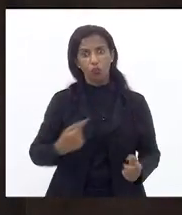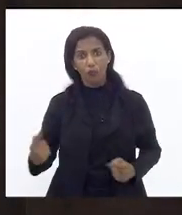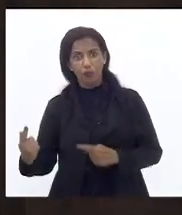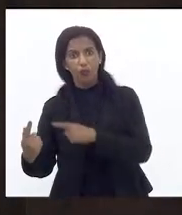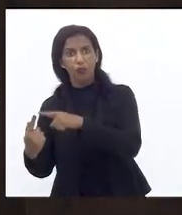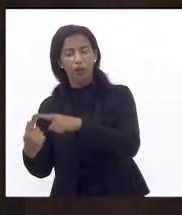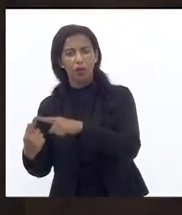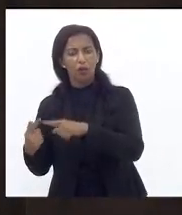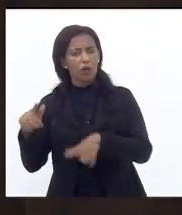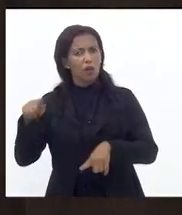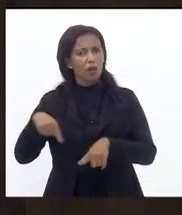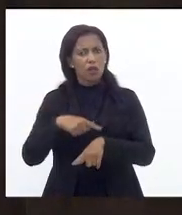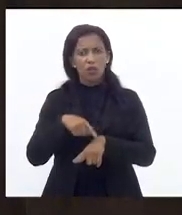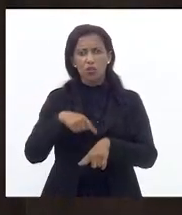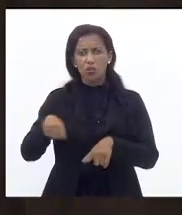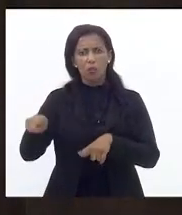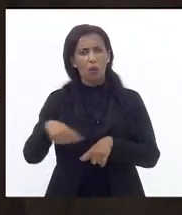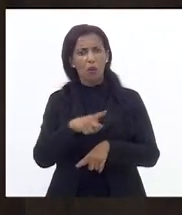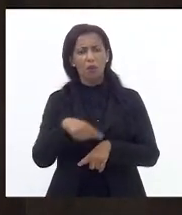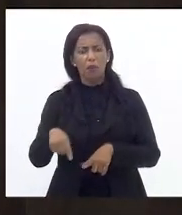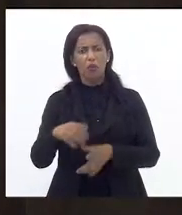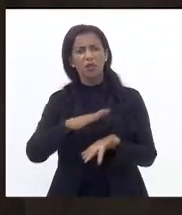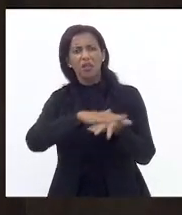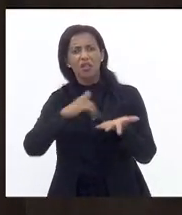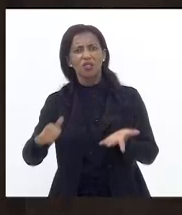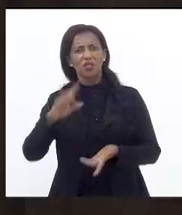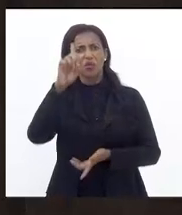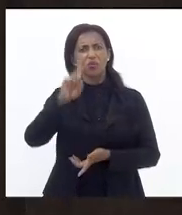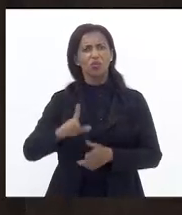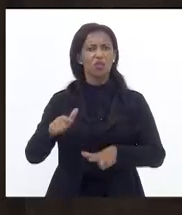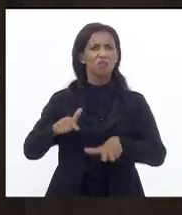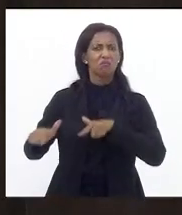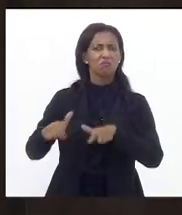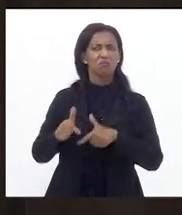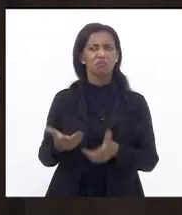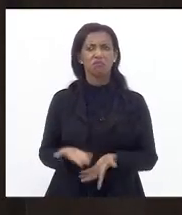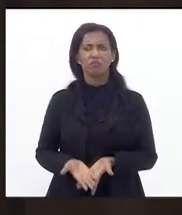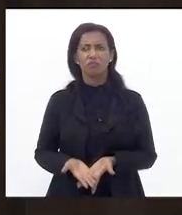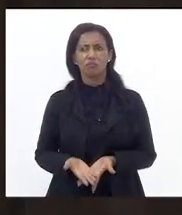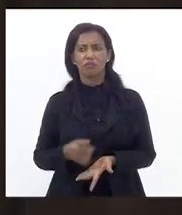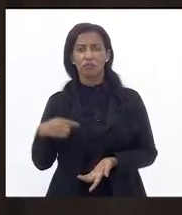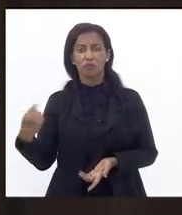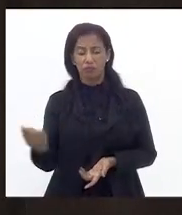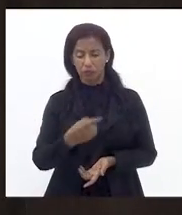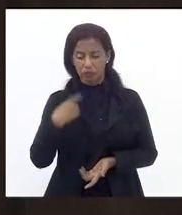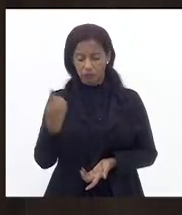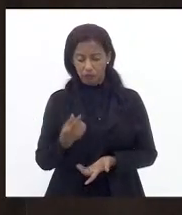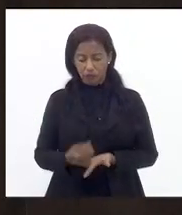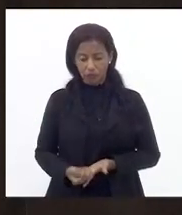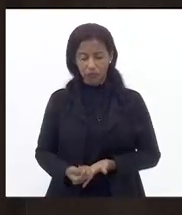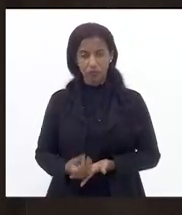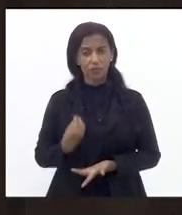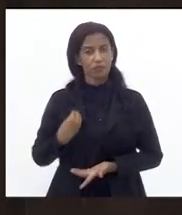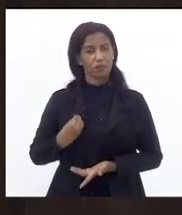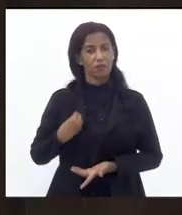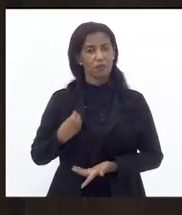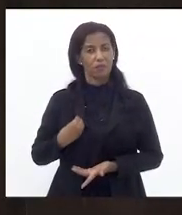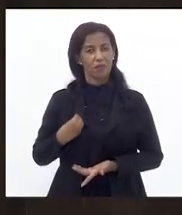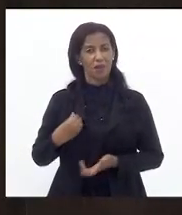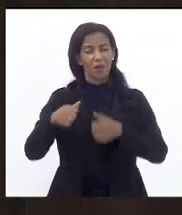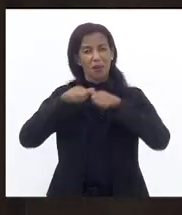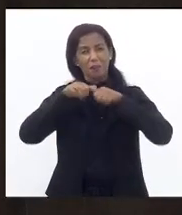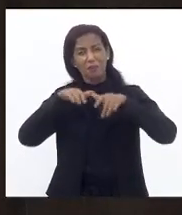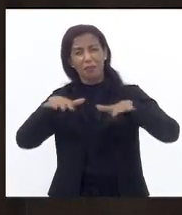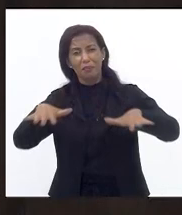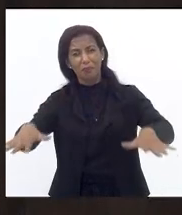e de uma hora para outra ele vem querer arrochar o direito do servidor nós estamos no mesmo a